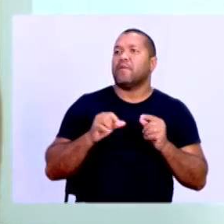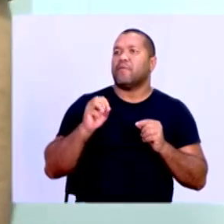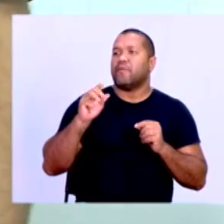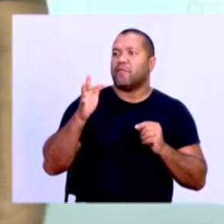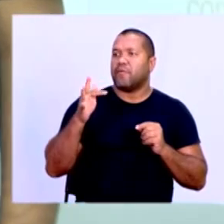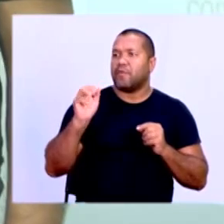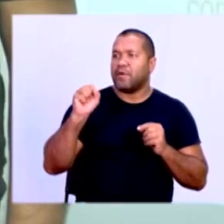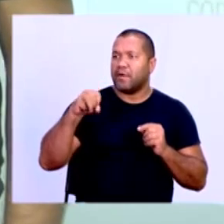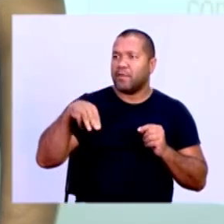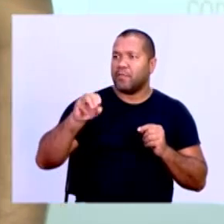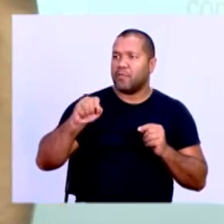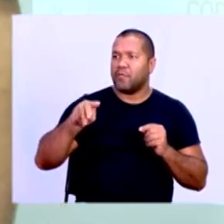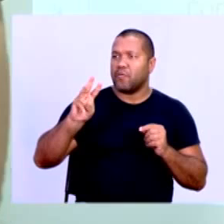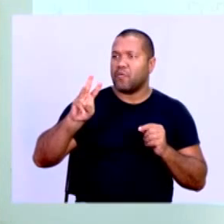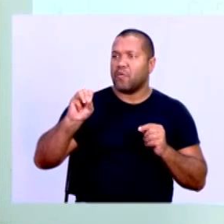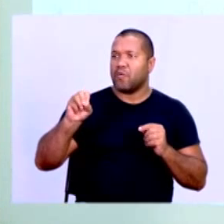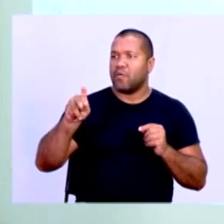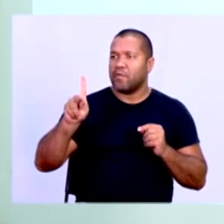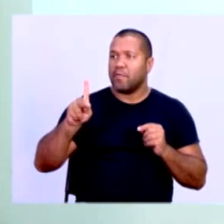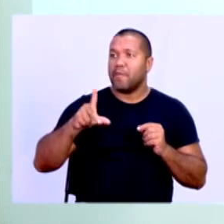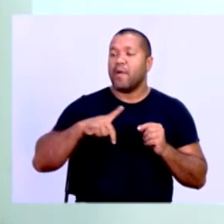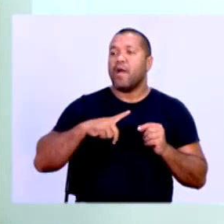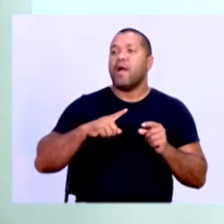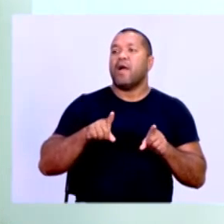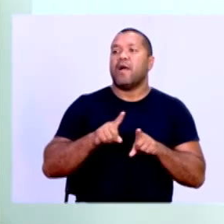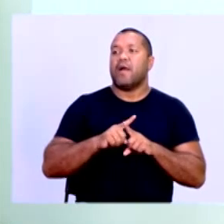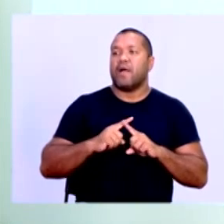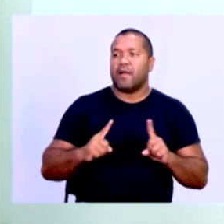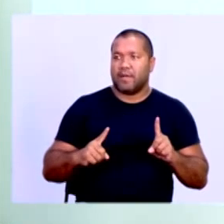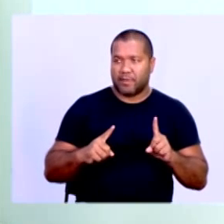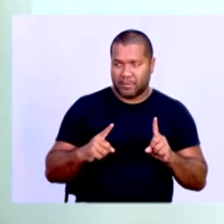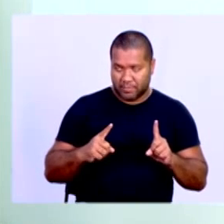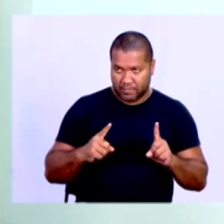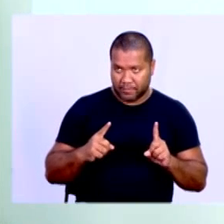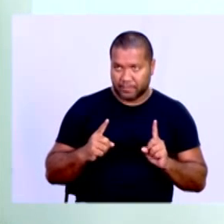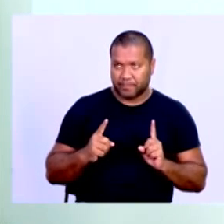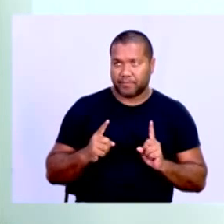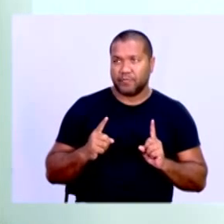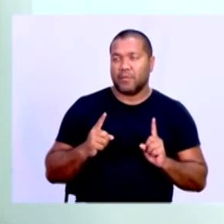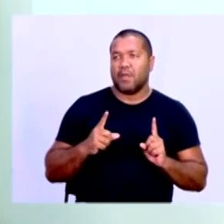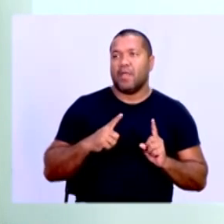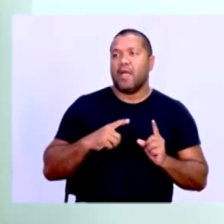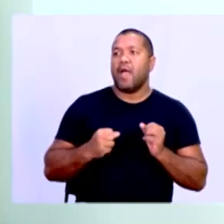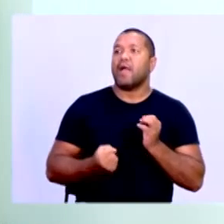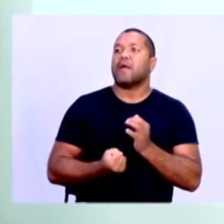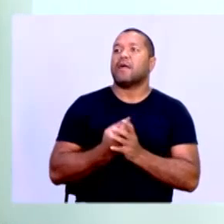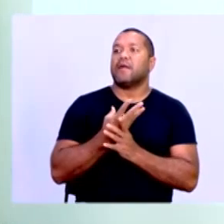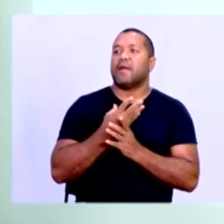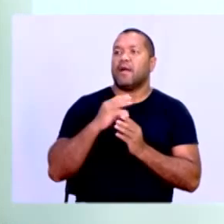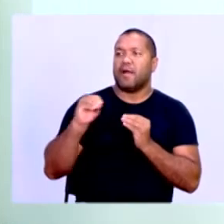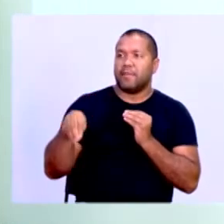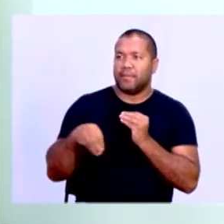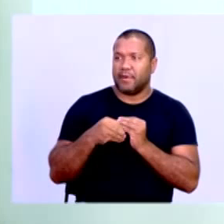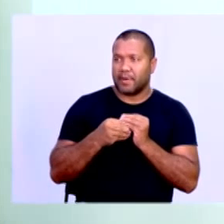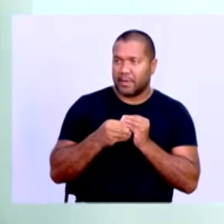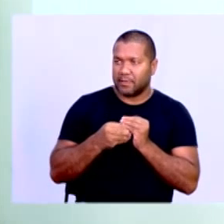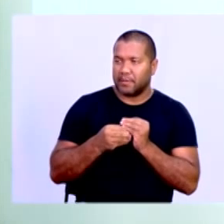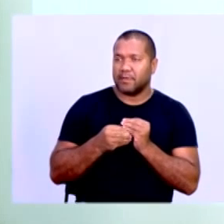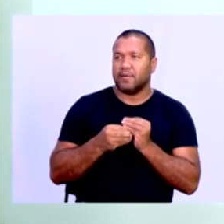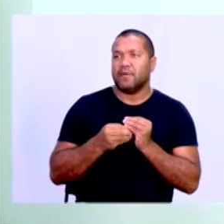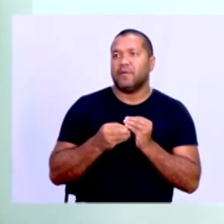né? Mas o benefício é que a gente pode criar aplicações elas de formas mais homogêneas,